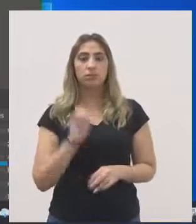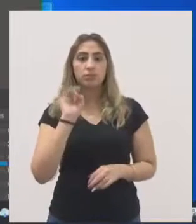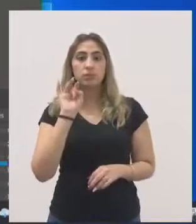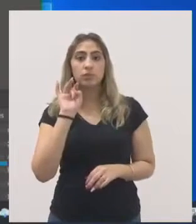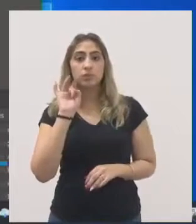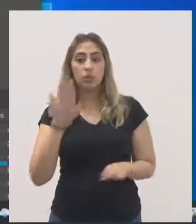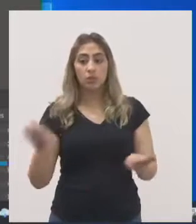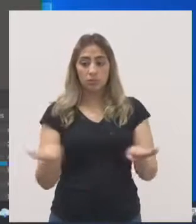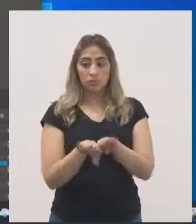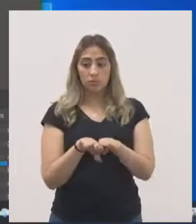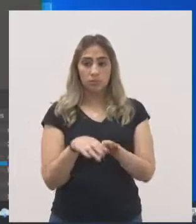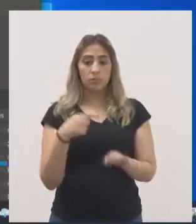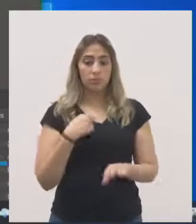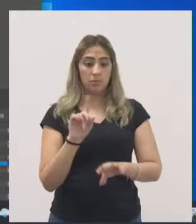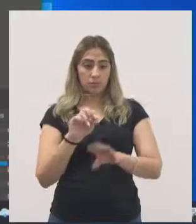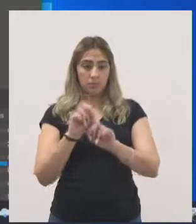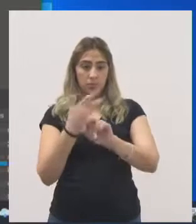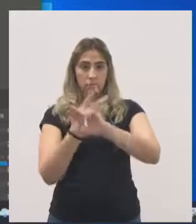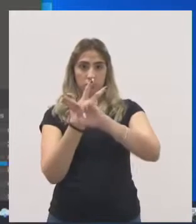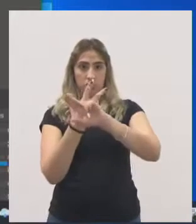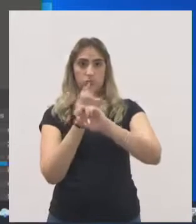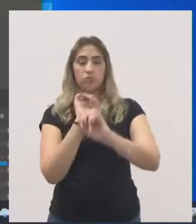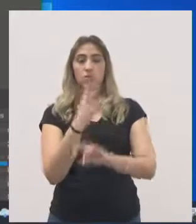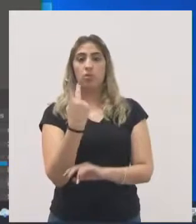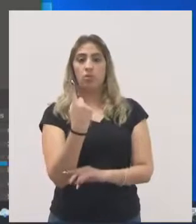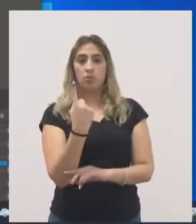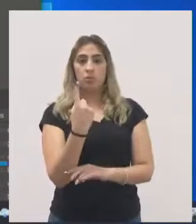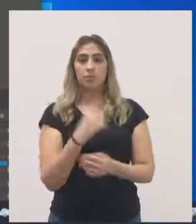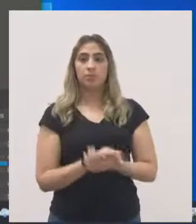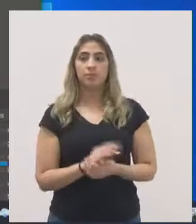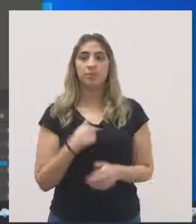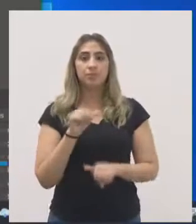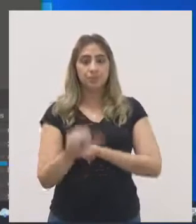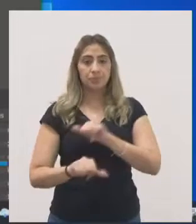Somente com a minha webcam. Vou mudar aqui de novo.